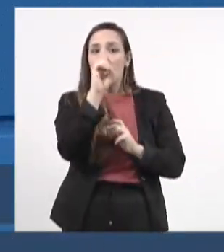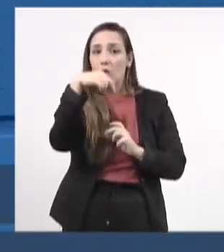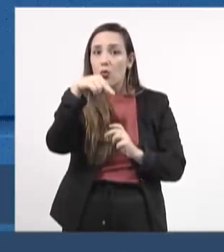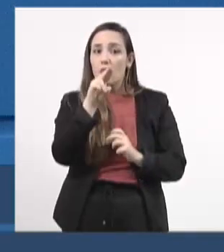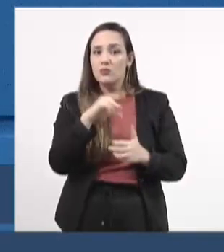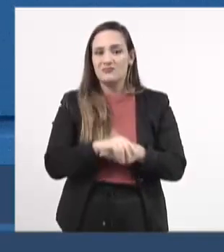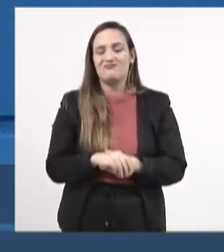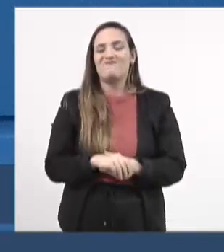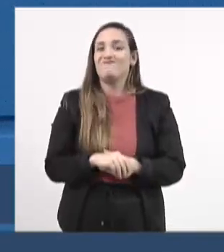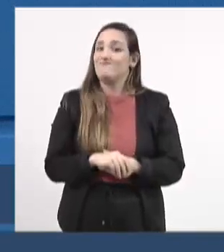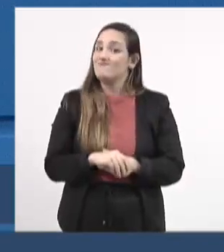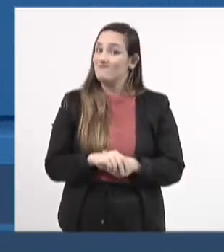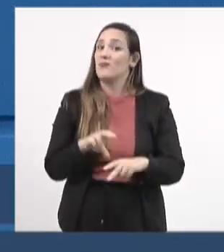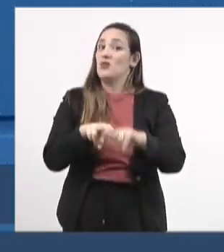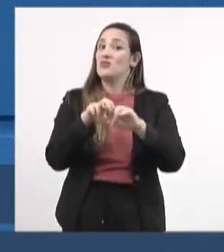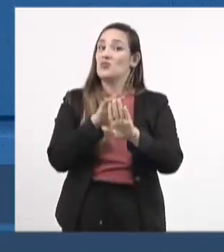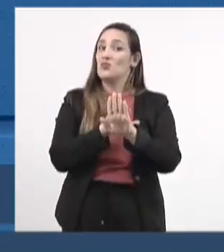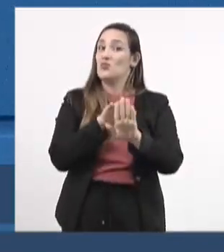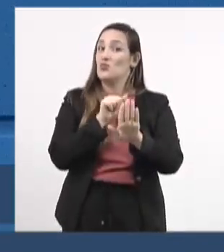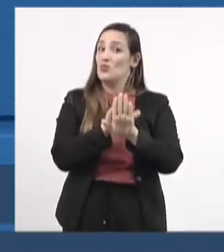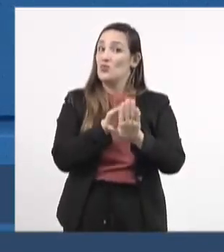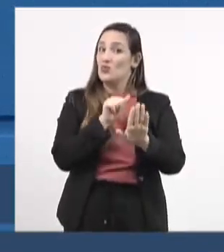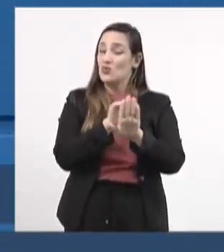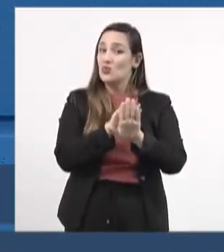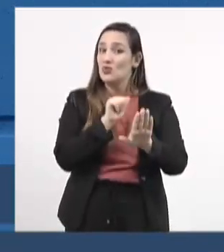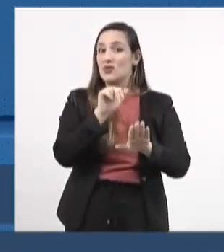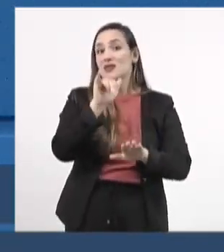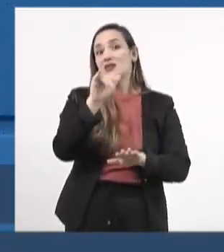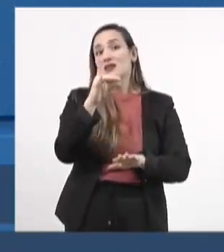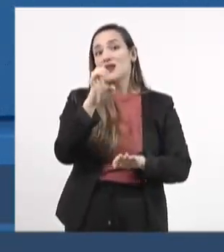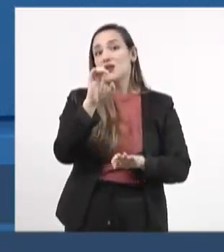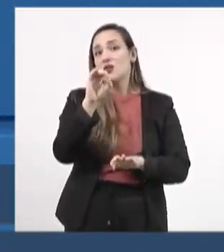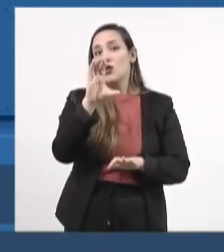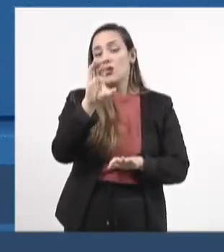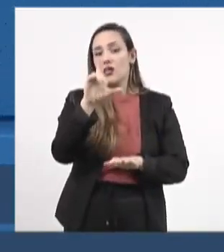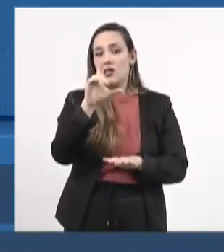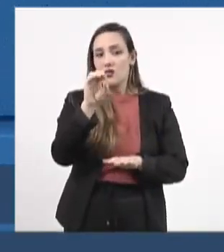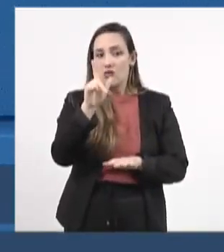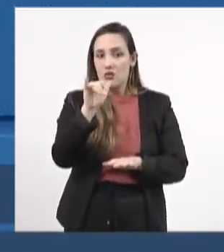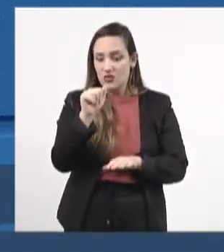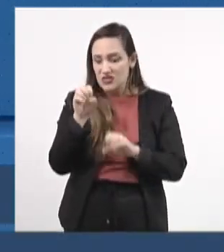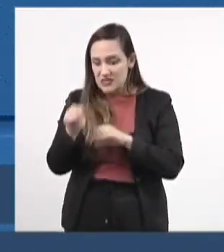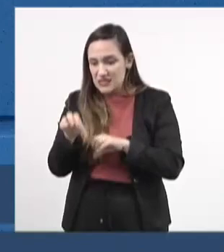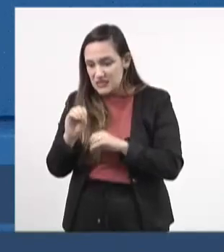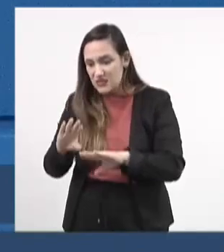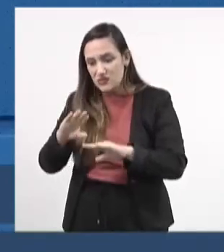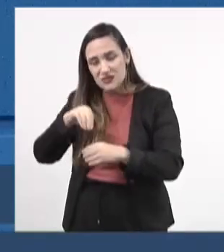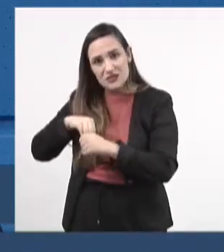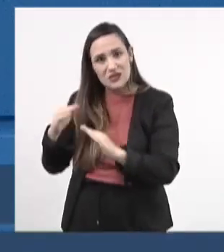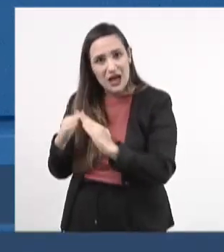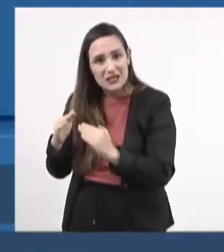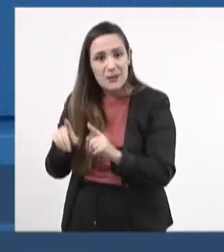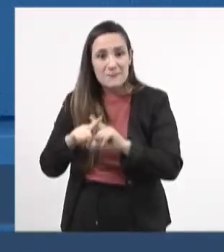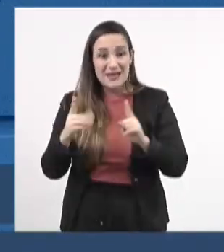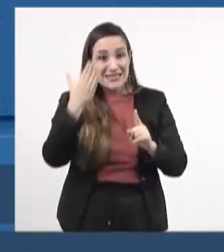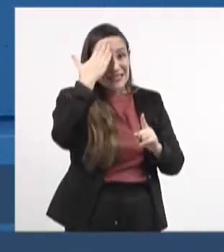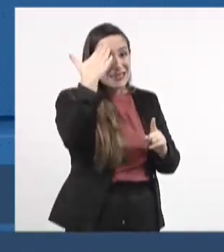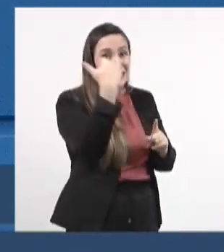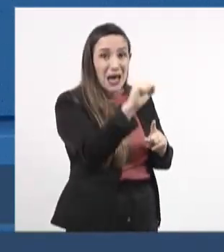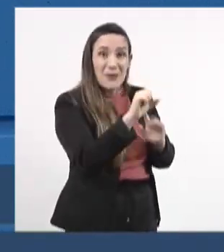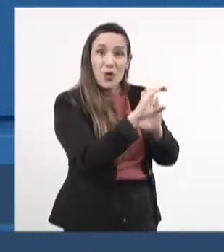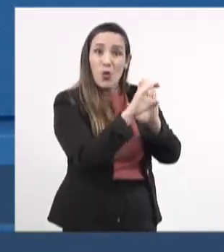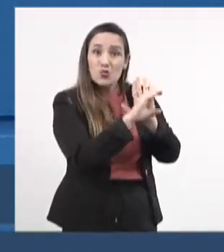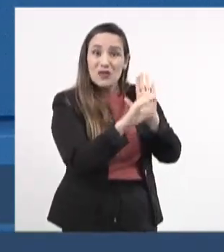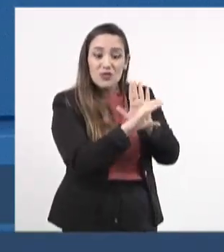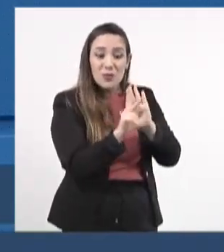acho que a doutrina, a educação, vem do berço. O saber, quem transmite, na minha visão, são os professores,